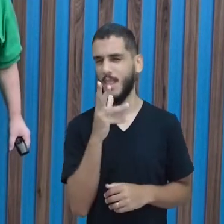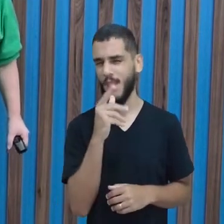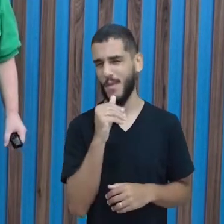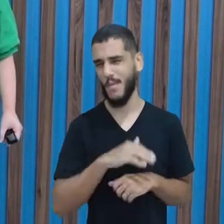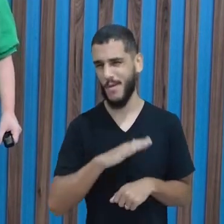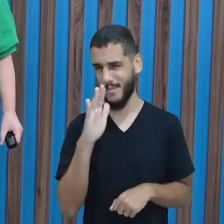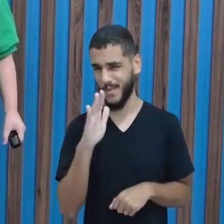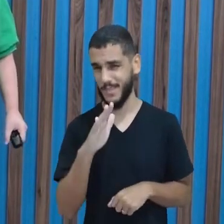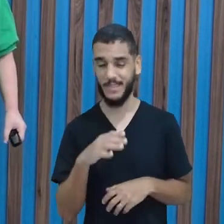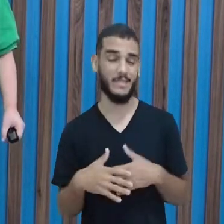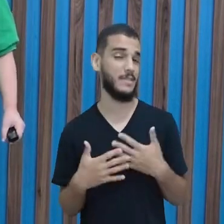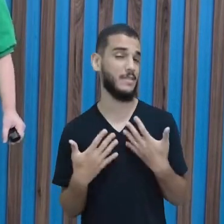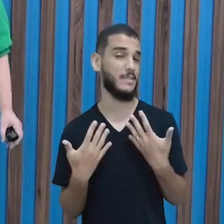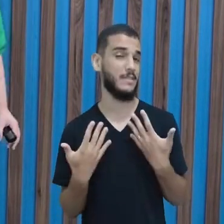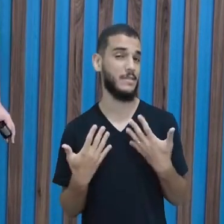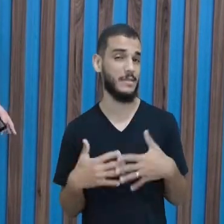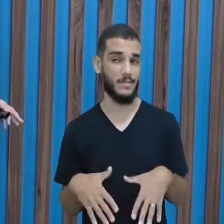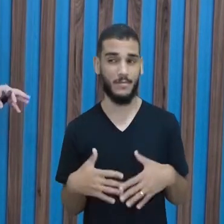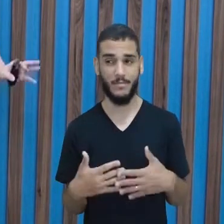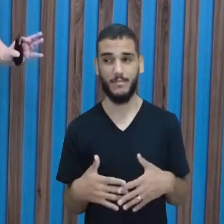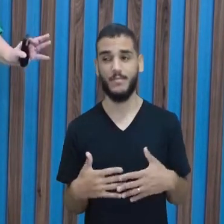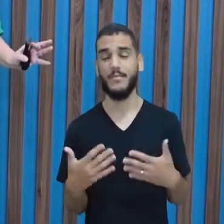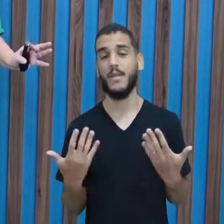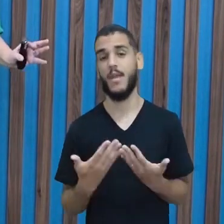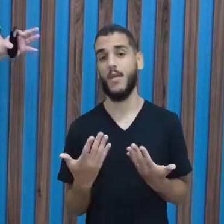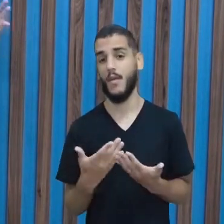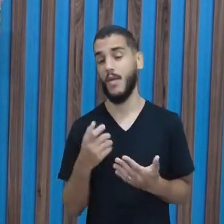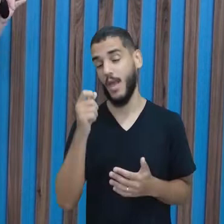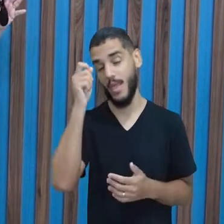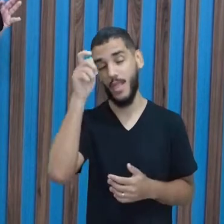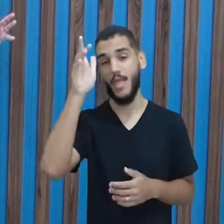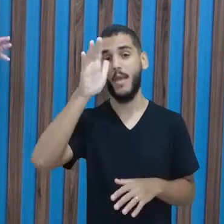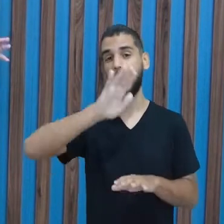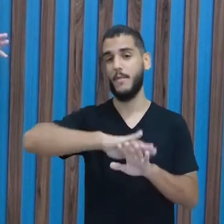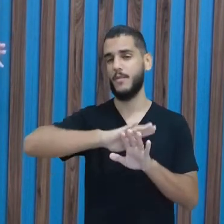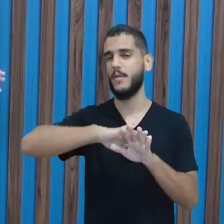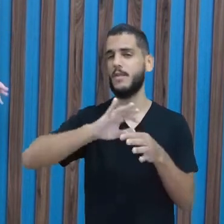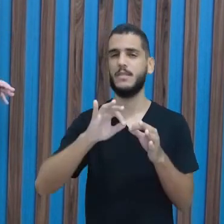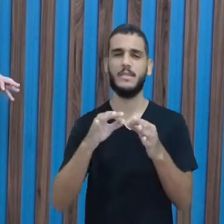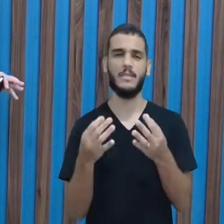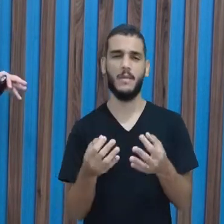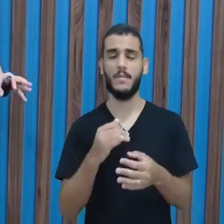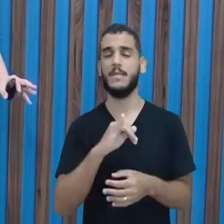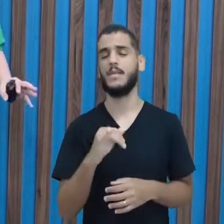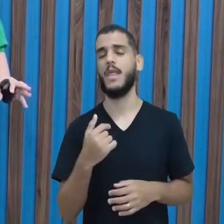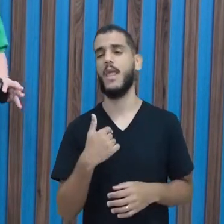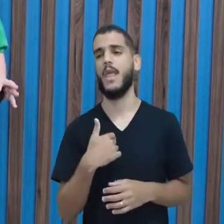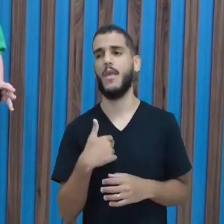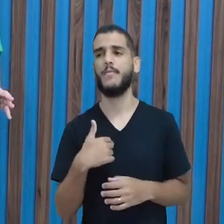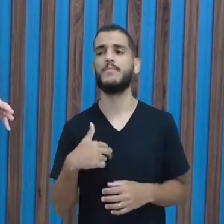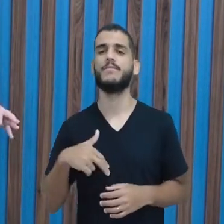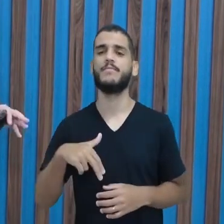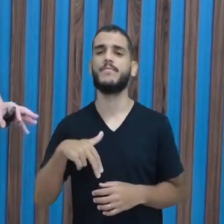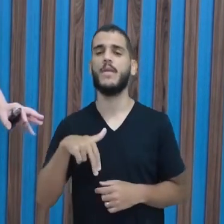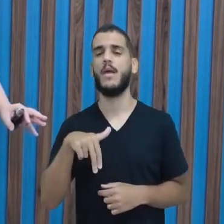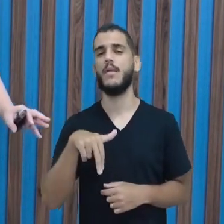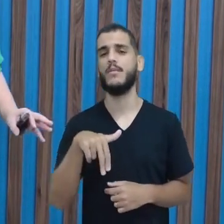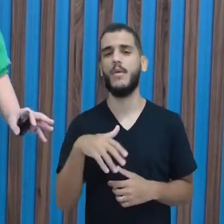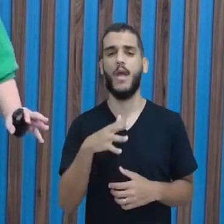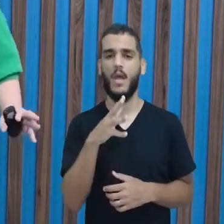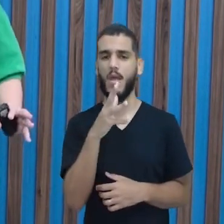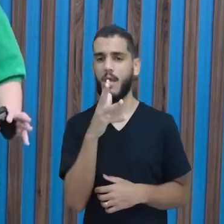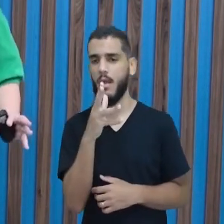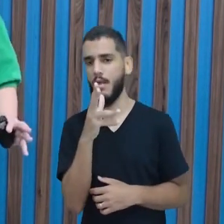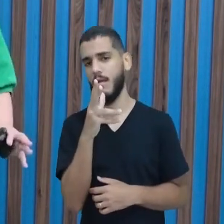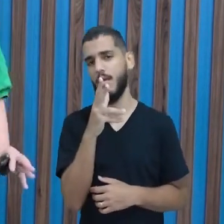velocidade de 40? Então, a ideia é essa. É uma ideia simples. Se eu vou andando assim, eu